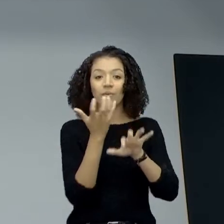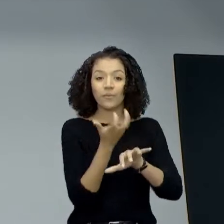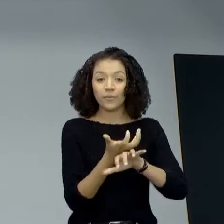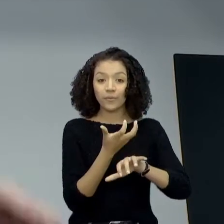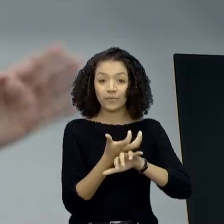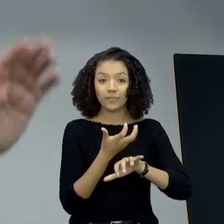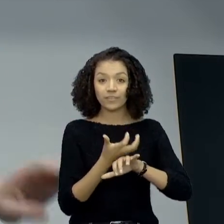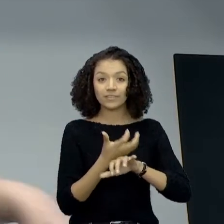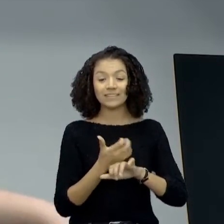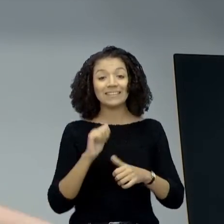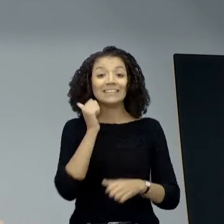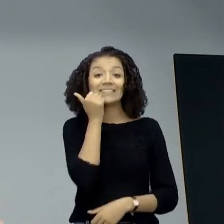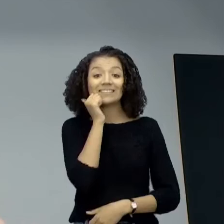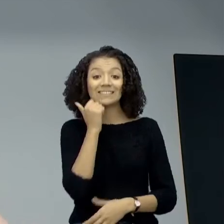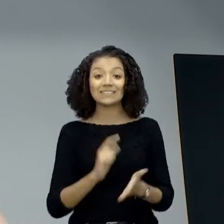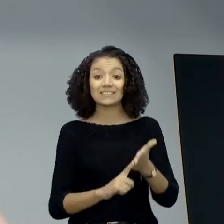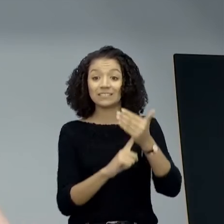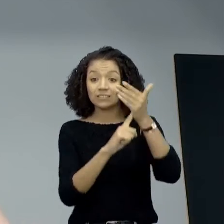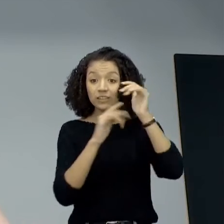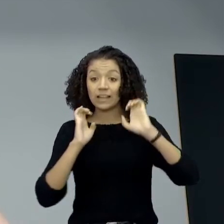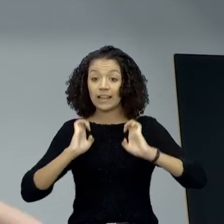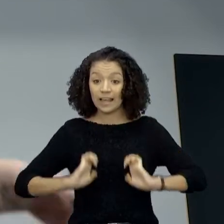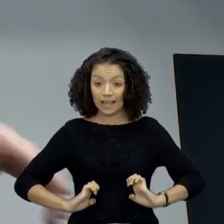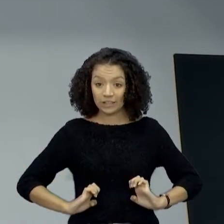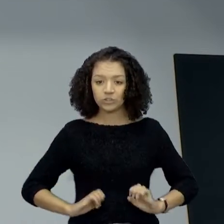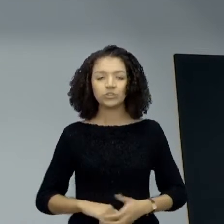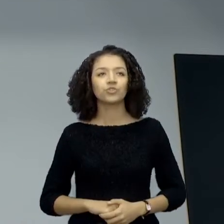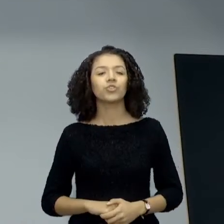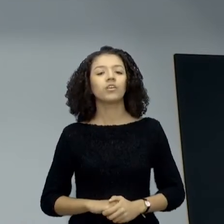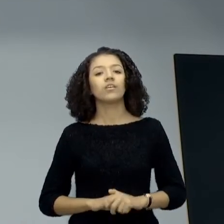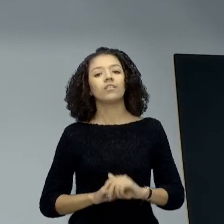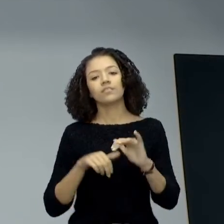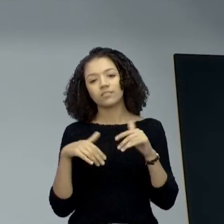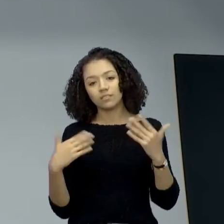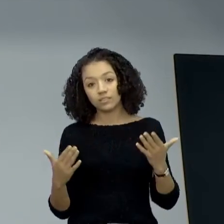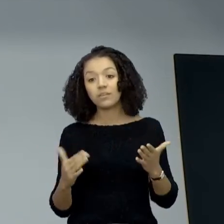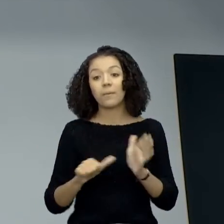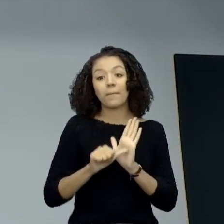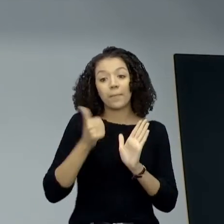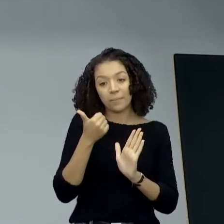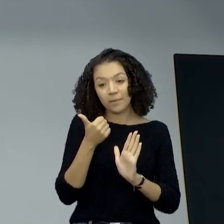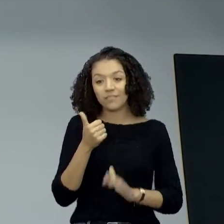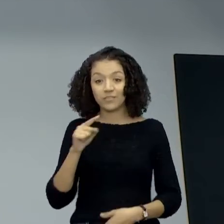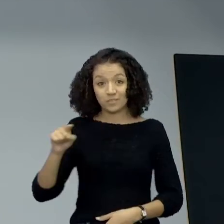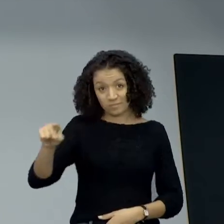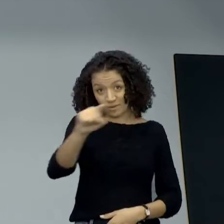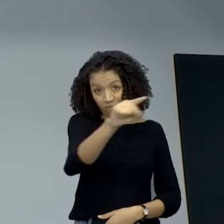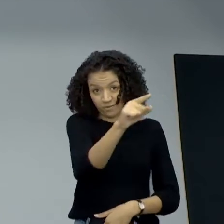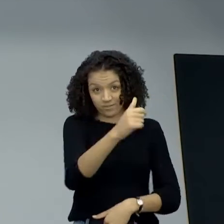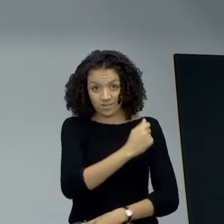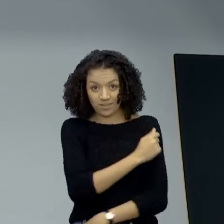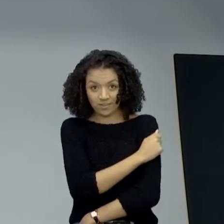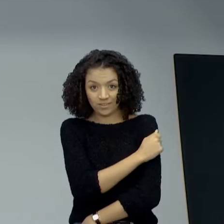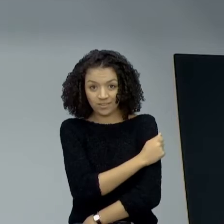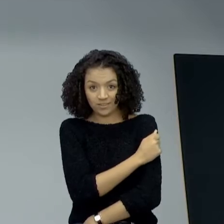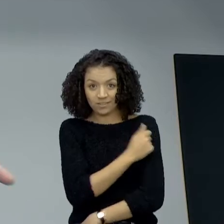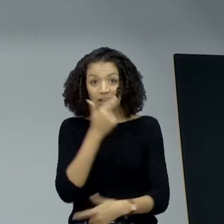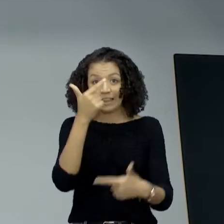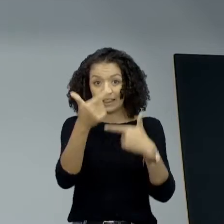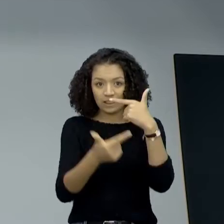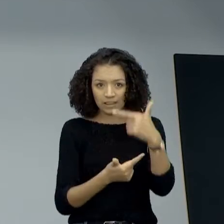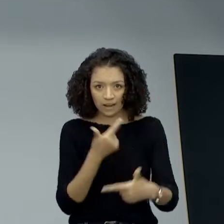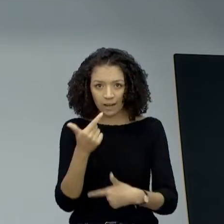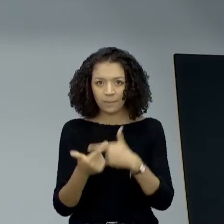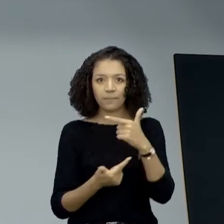foi Ciência, Tecnologia e Ética. Muito bem. E que, bom, assim como é a primeira vez para vocês, estudantes, né, trabalharem com